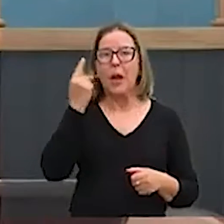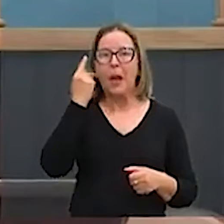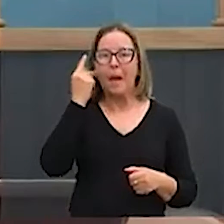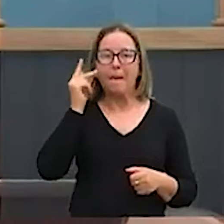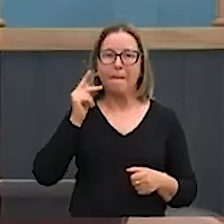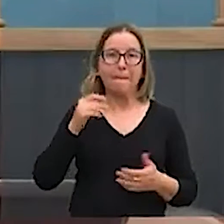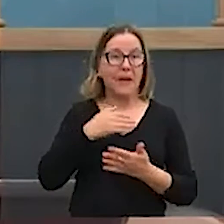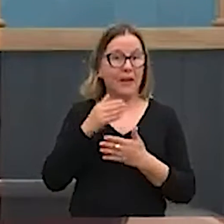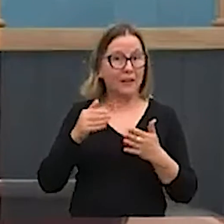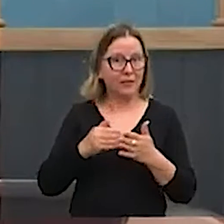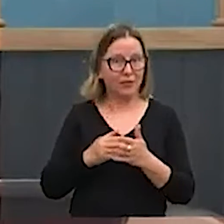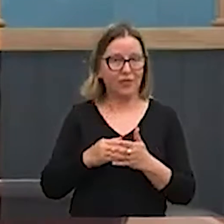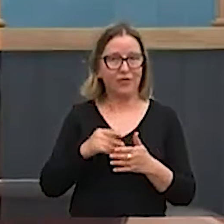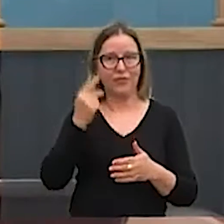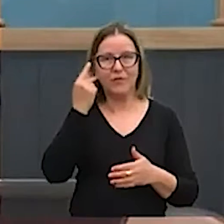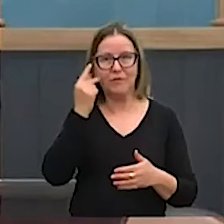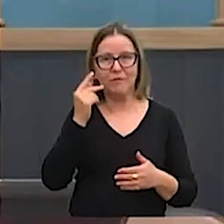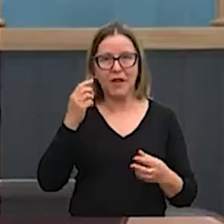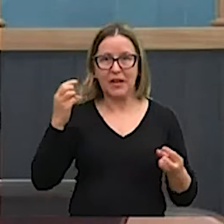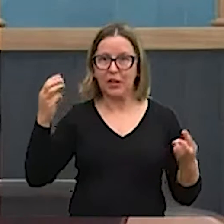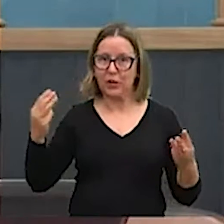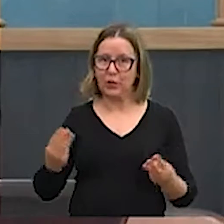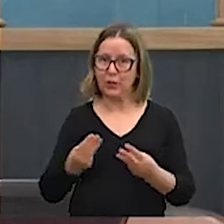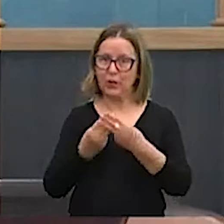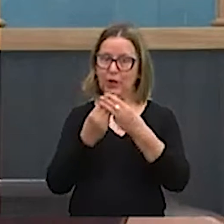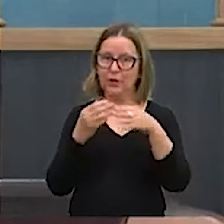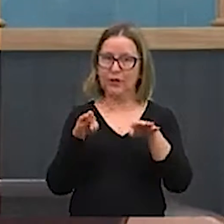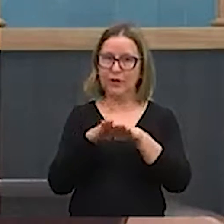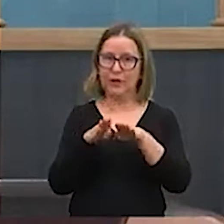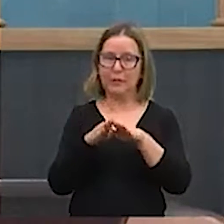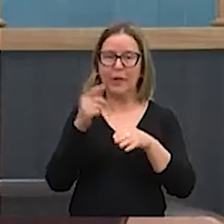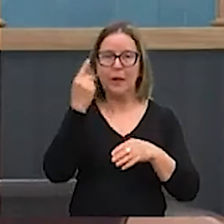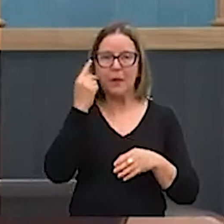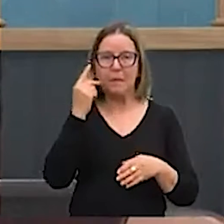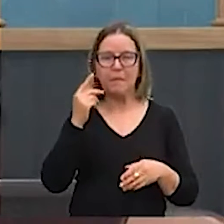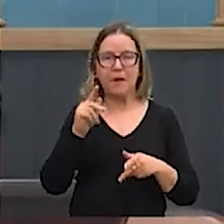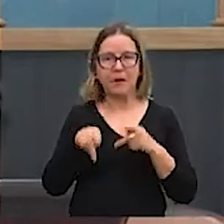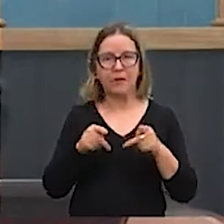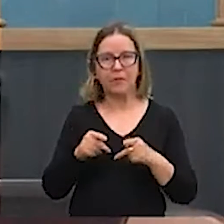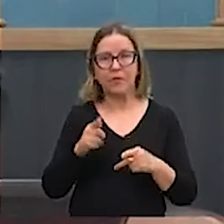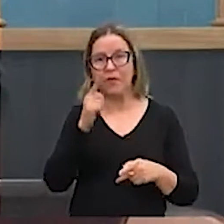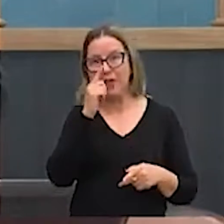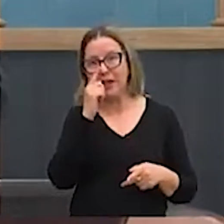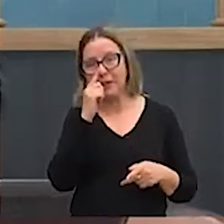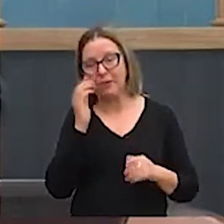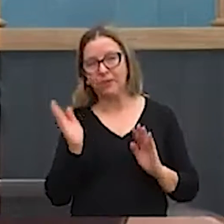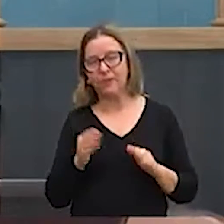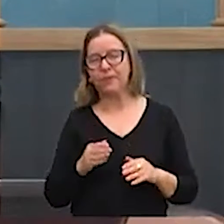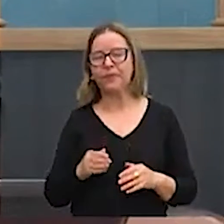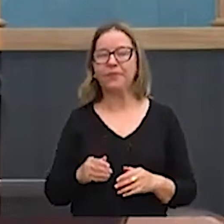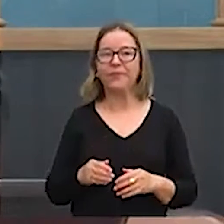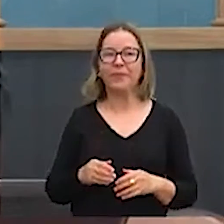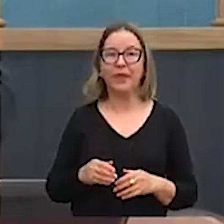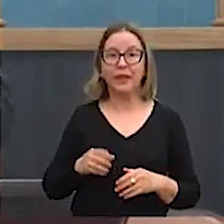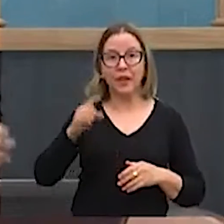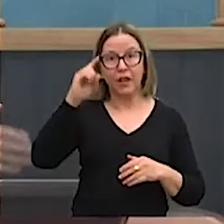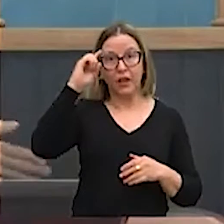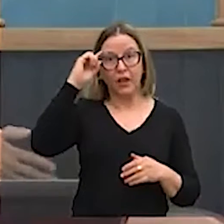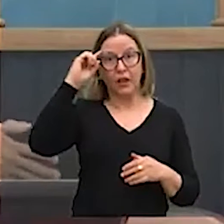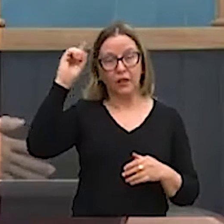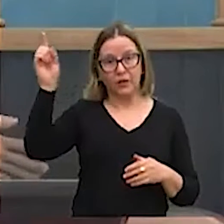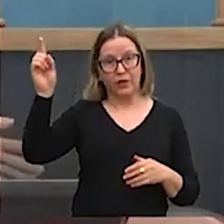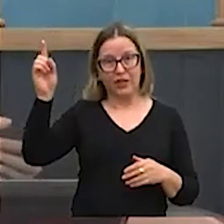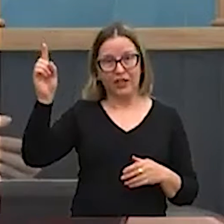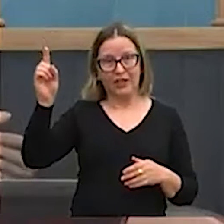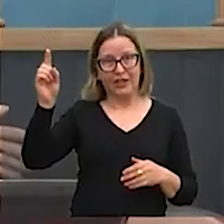Aquele foi o dia em que ele, na cruz, foi o dia também do meu